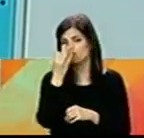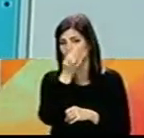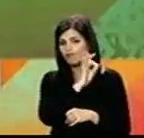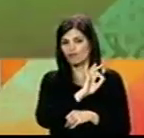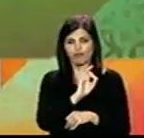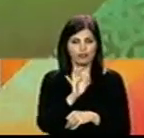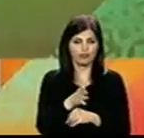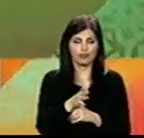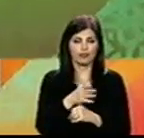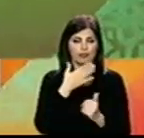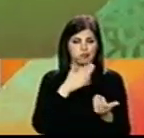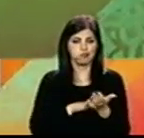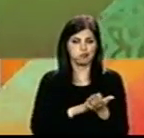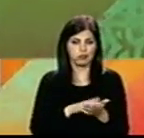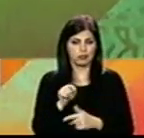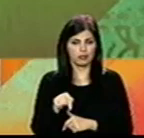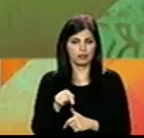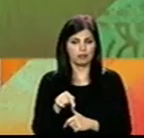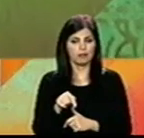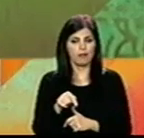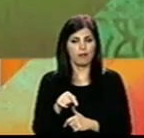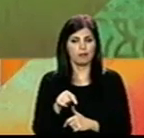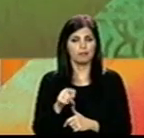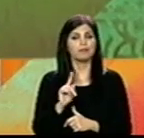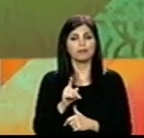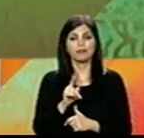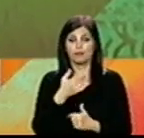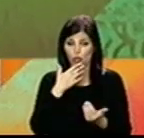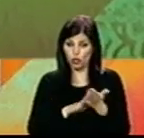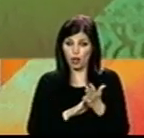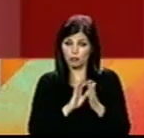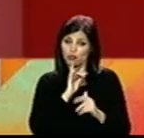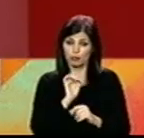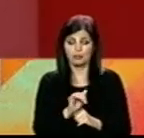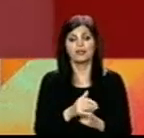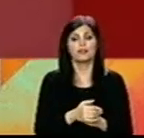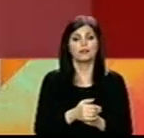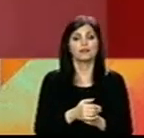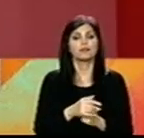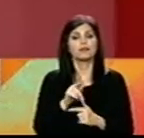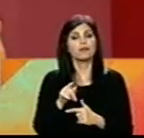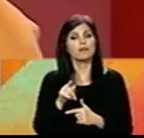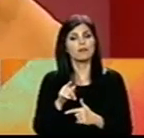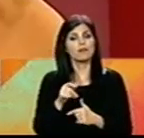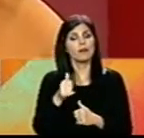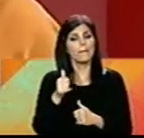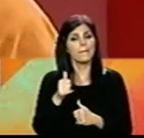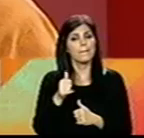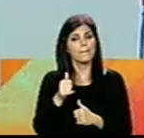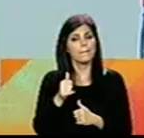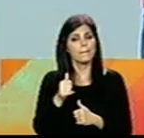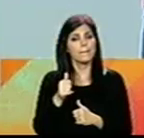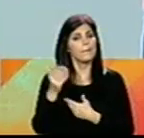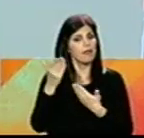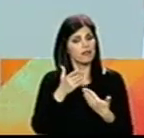grande aspiração. É o restaurante é que tem uma estrela Michelin. É o restaurante, não, é o Guggenheim. O Guggenheim tem mais que uma estrela. O Guggenheim tem mais que uma estrela. Bem-vindos. Vejam fotografias